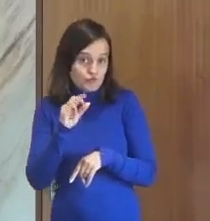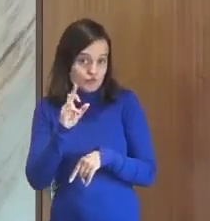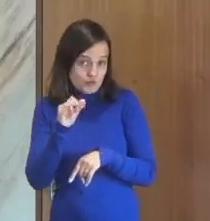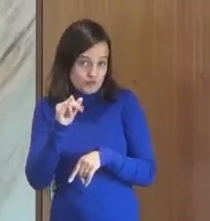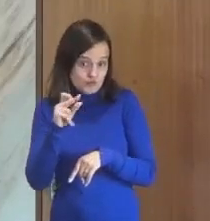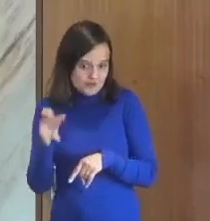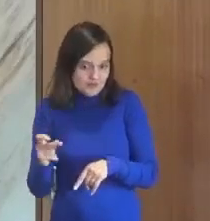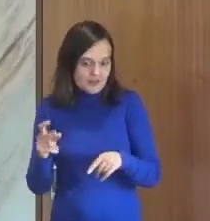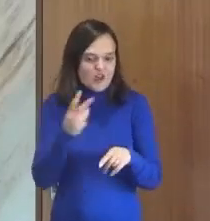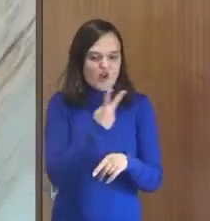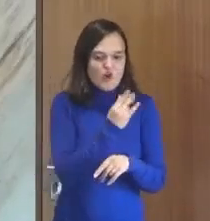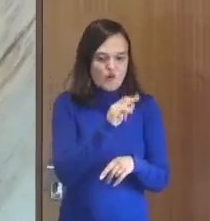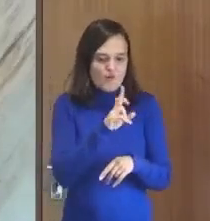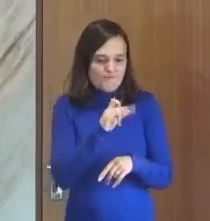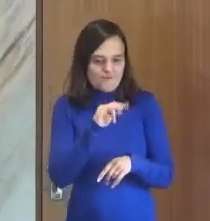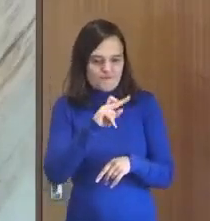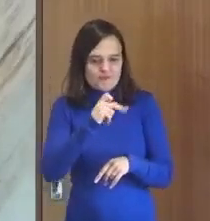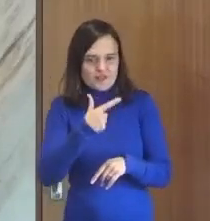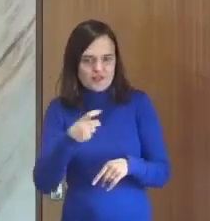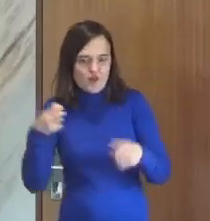o Viriato